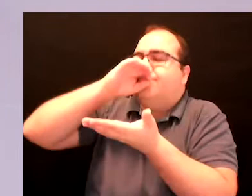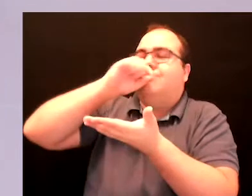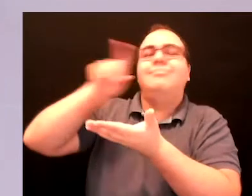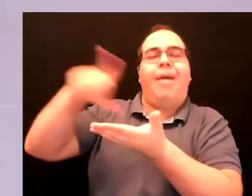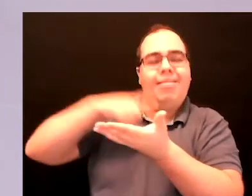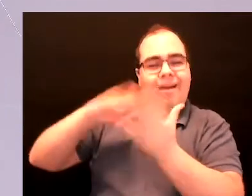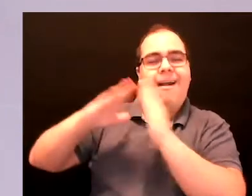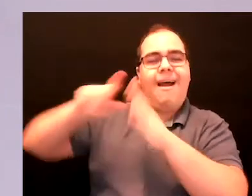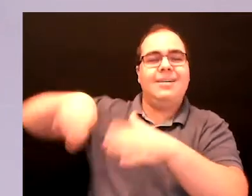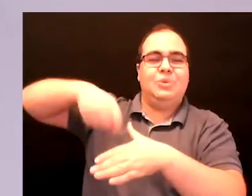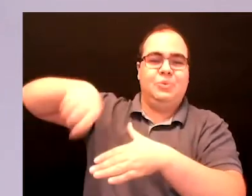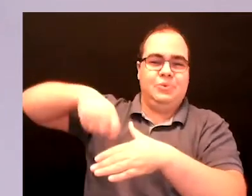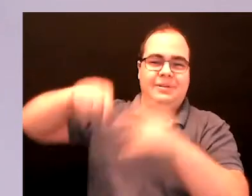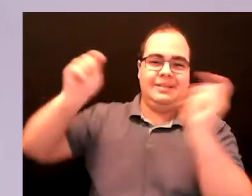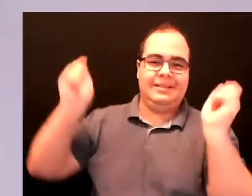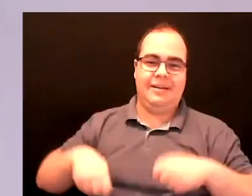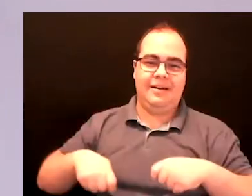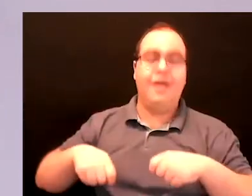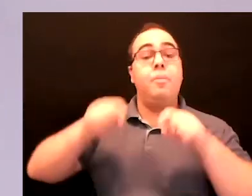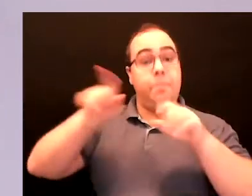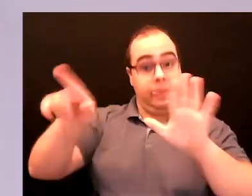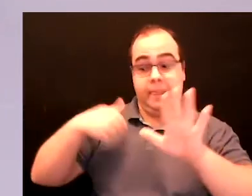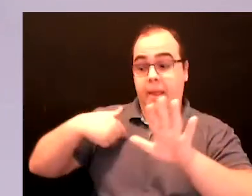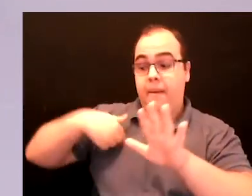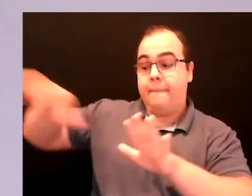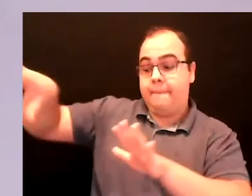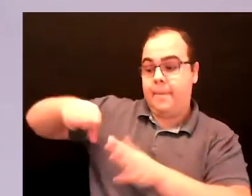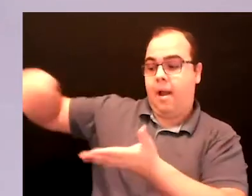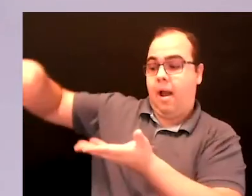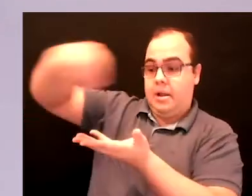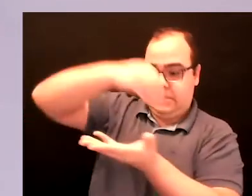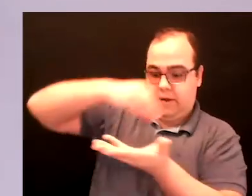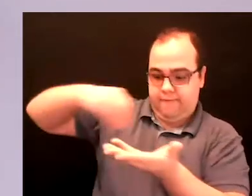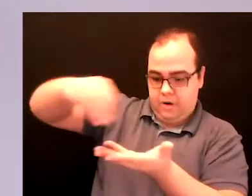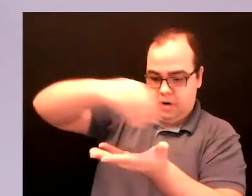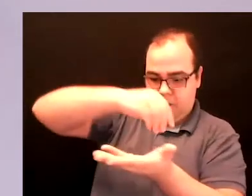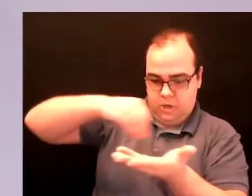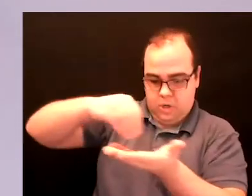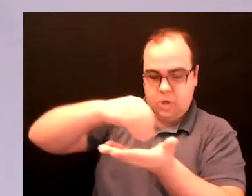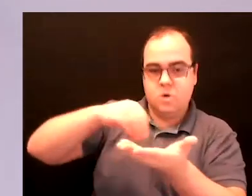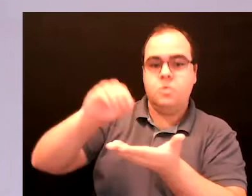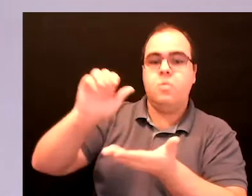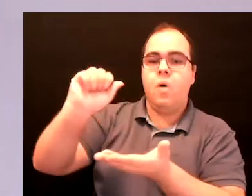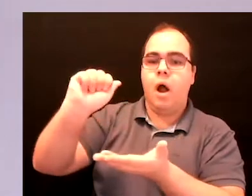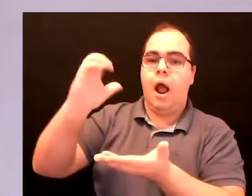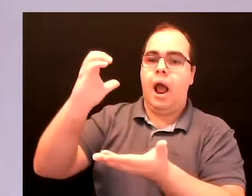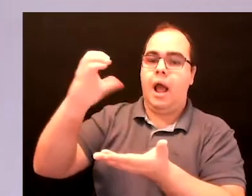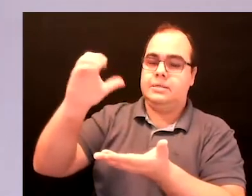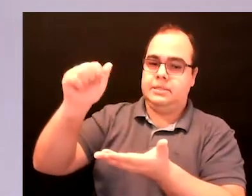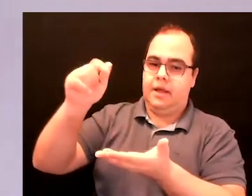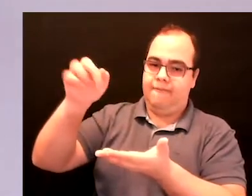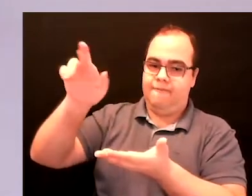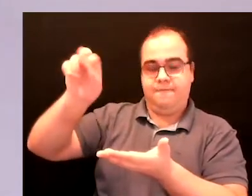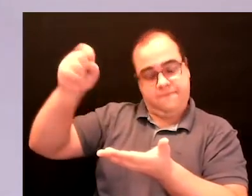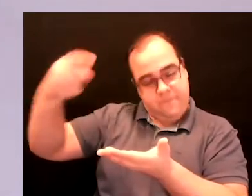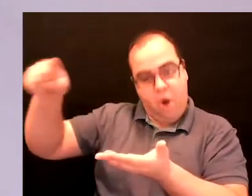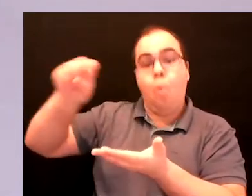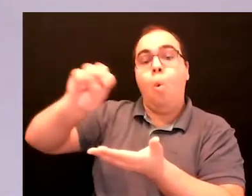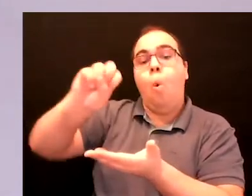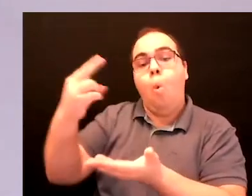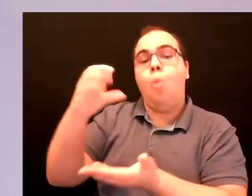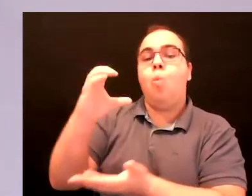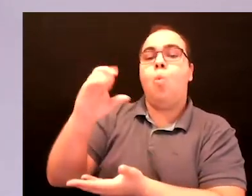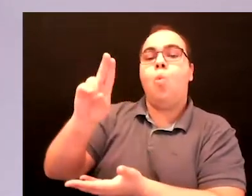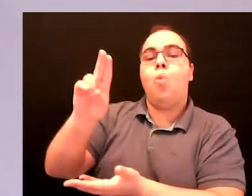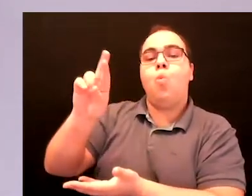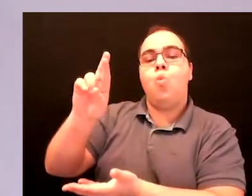casa. Então eu vou pegar o nosso açafrão da terra em pó, também chamado de cúrcuma.